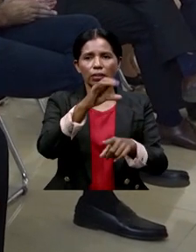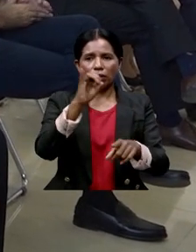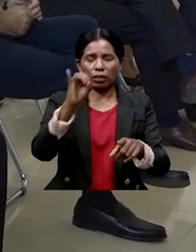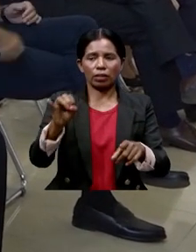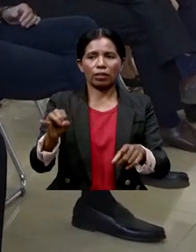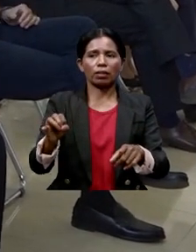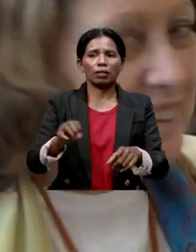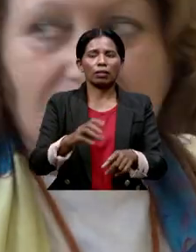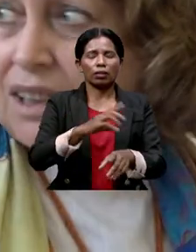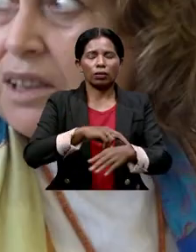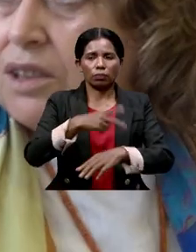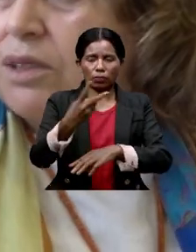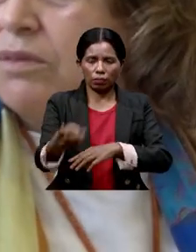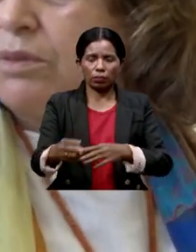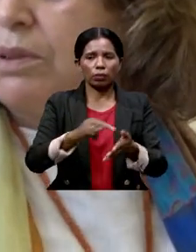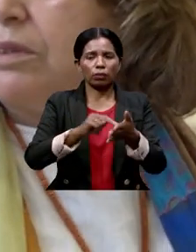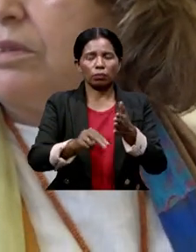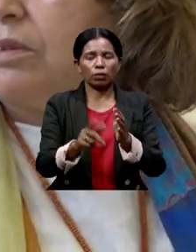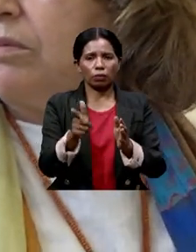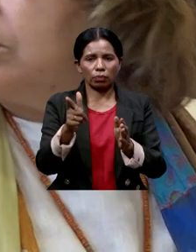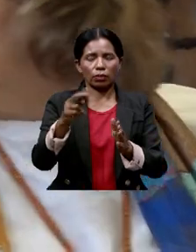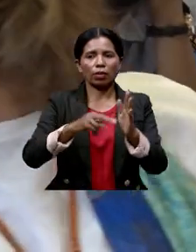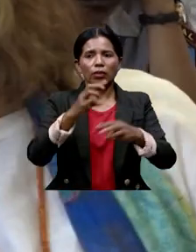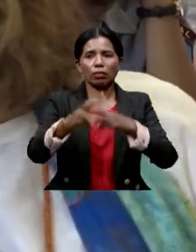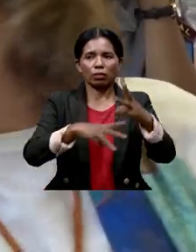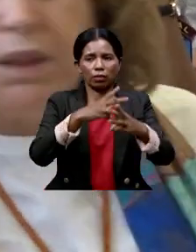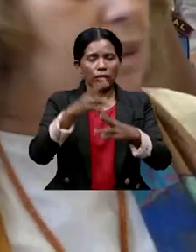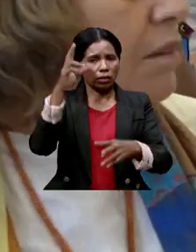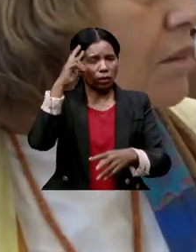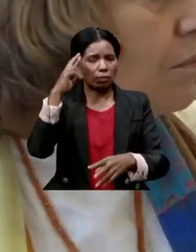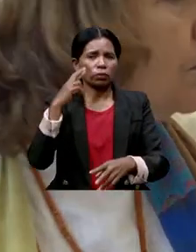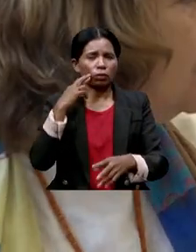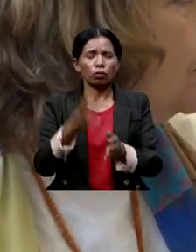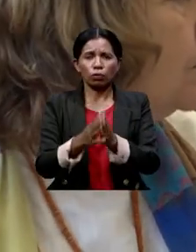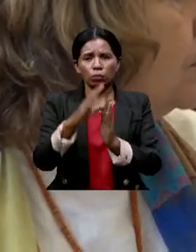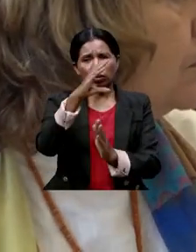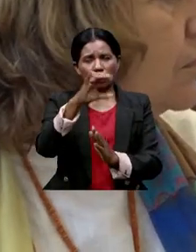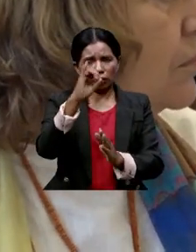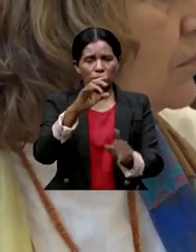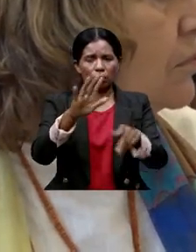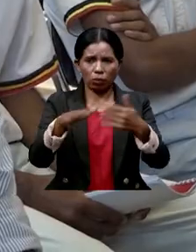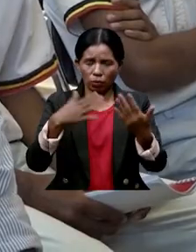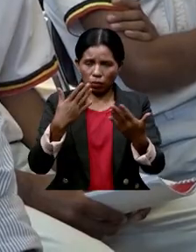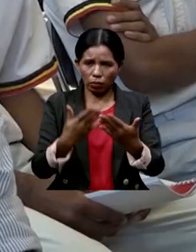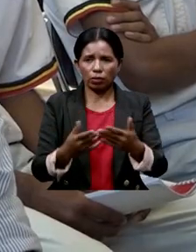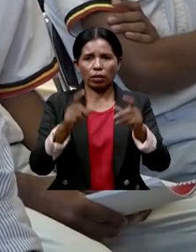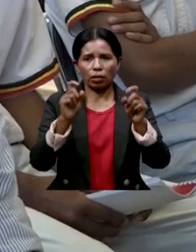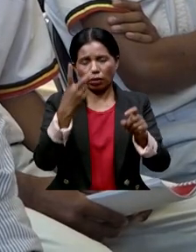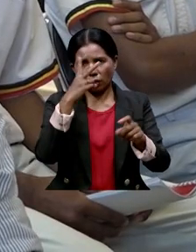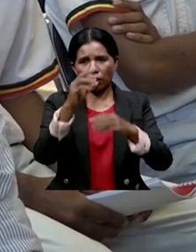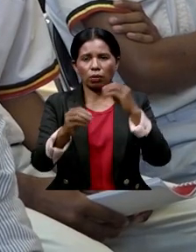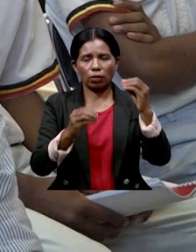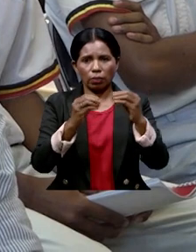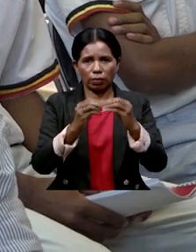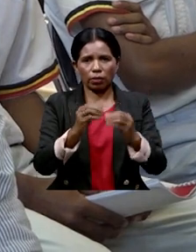Nebemono, número Ruanulo, e a nível mundial, os Eramos Horta, Russo Conselho de Imprensa, na entidade relevante, Cira, a tua rei que está o